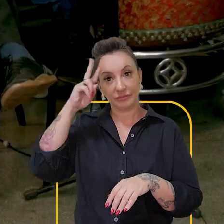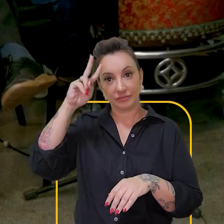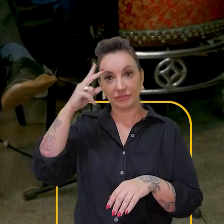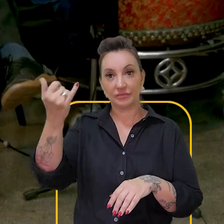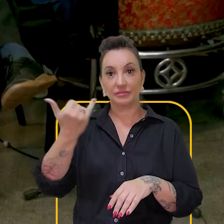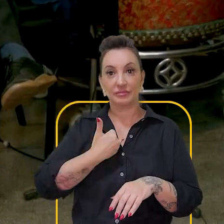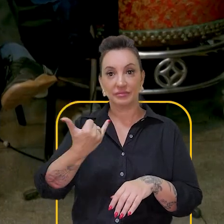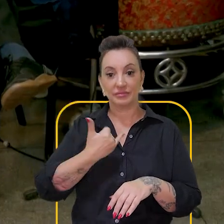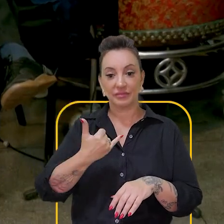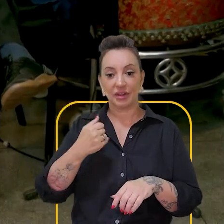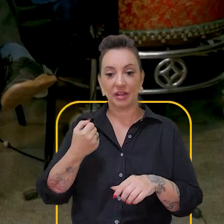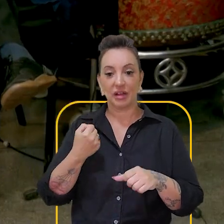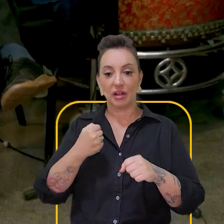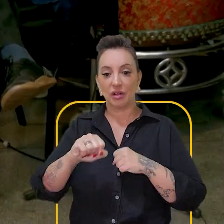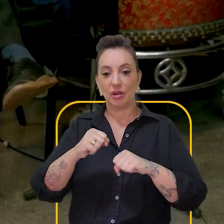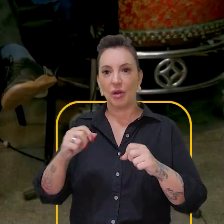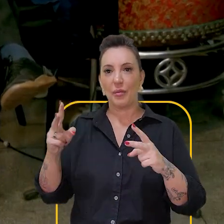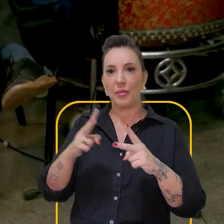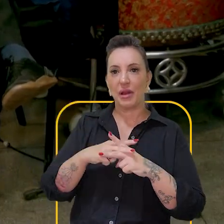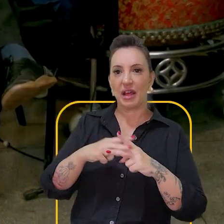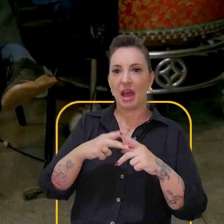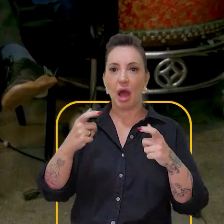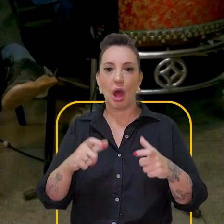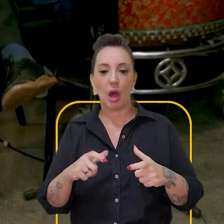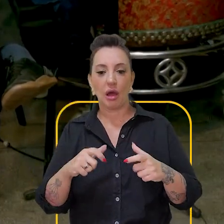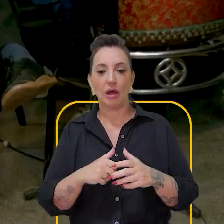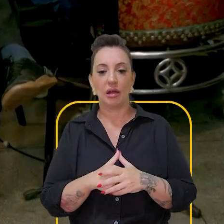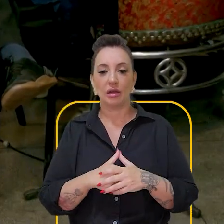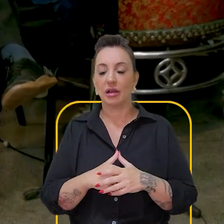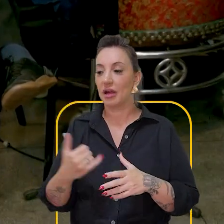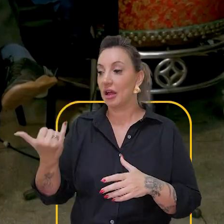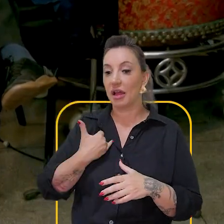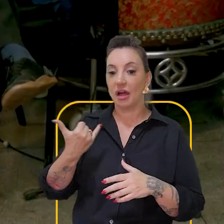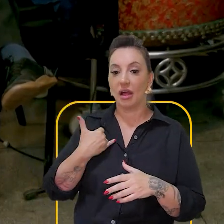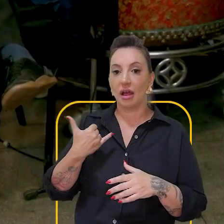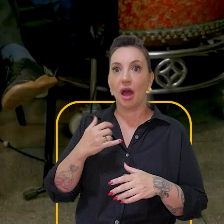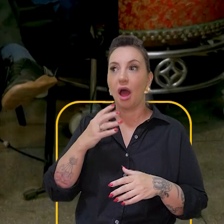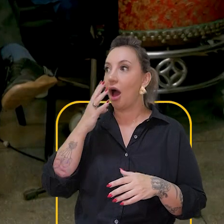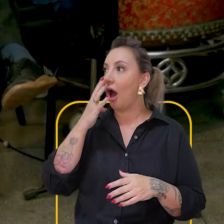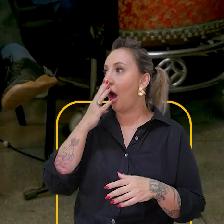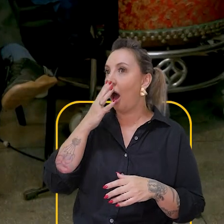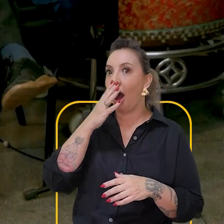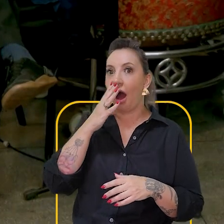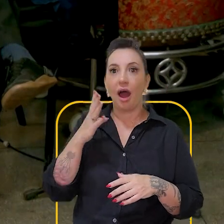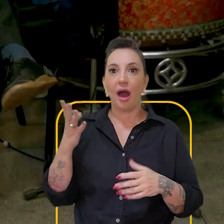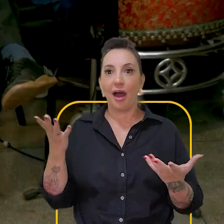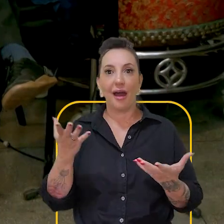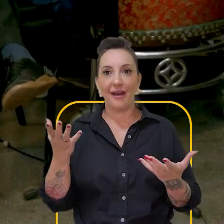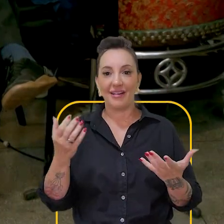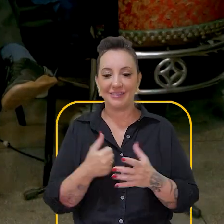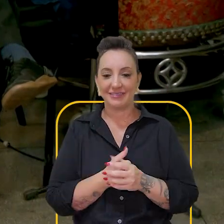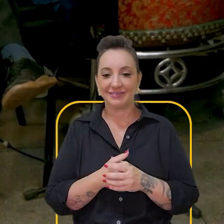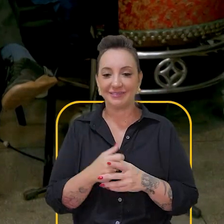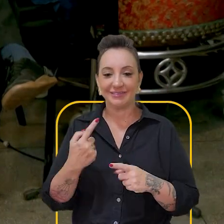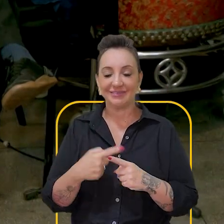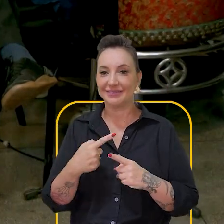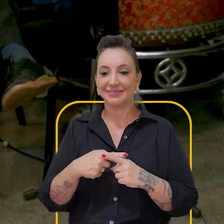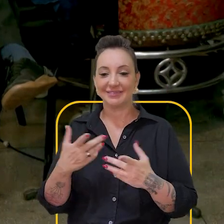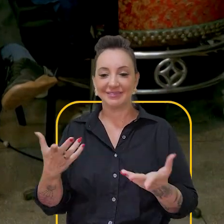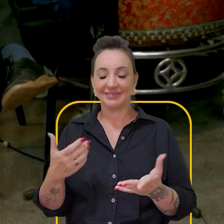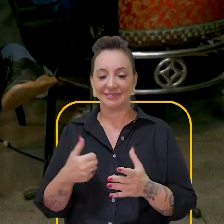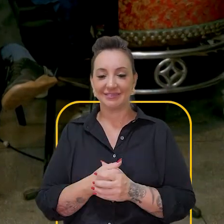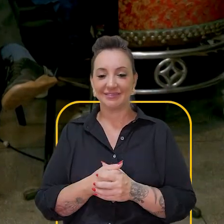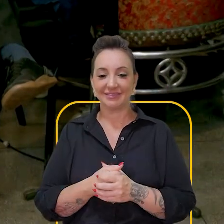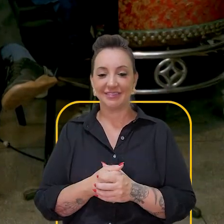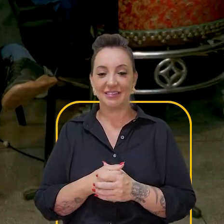fantástico porque quando você luta é papum acabou você não lembra que você fez uma